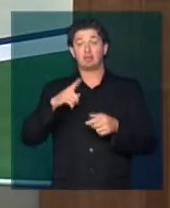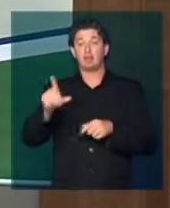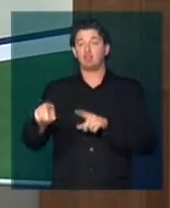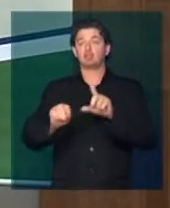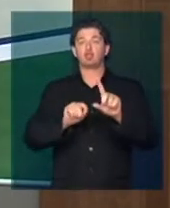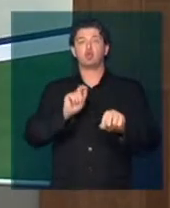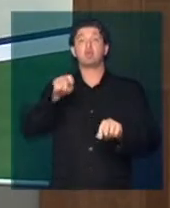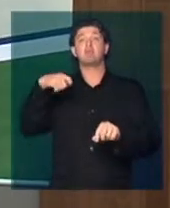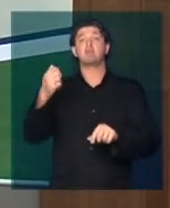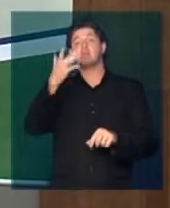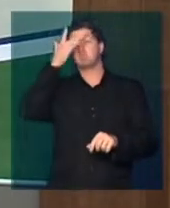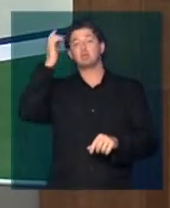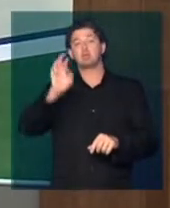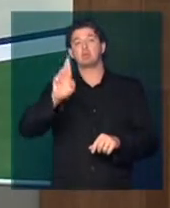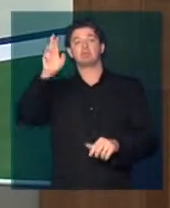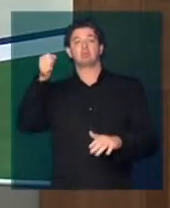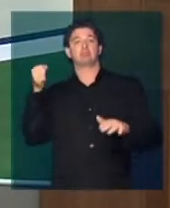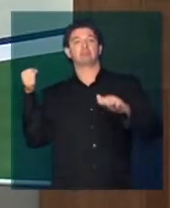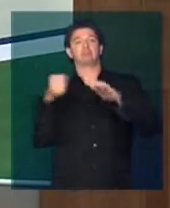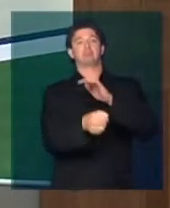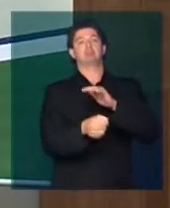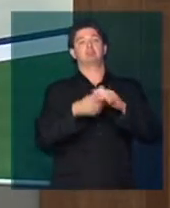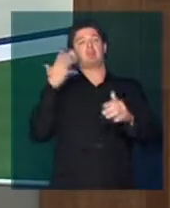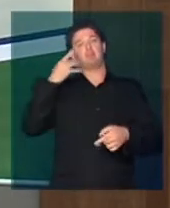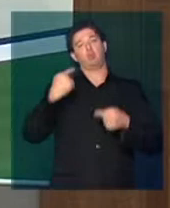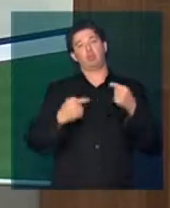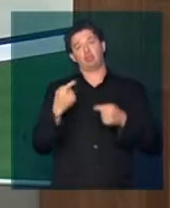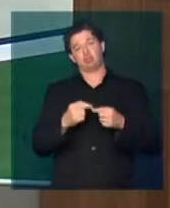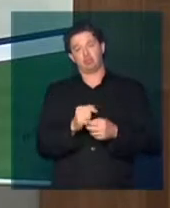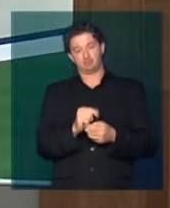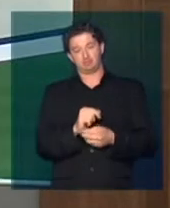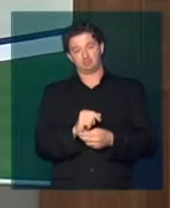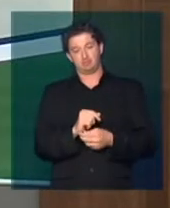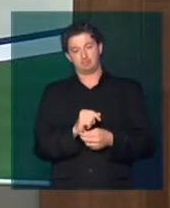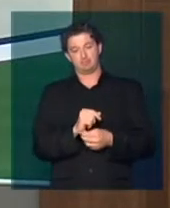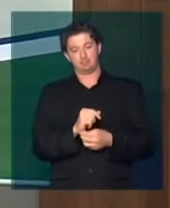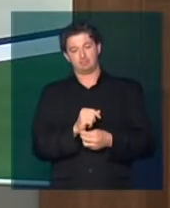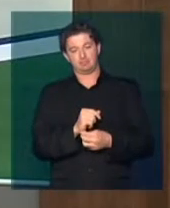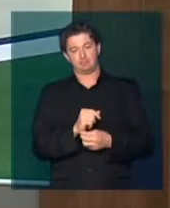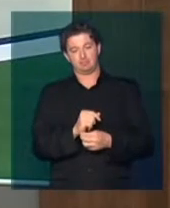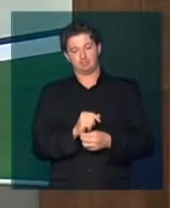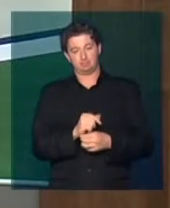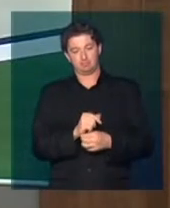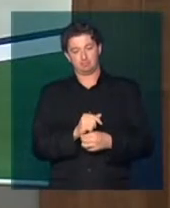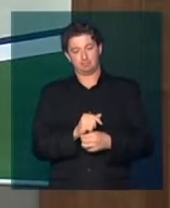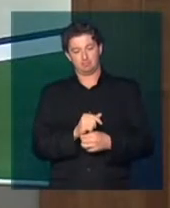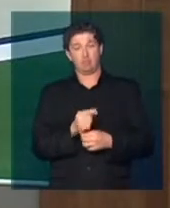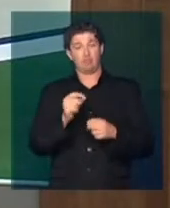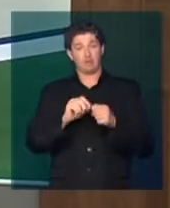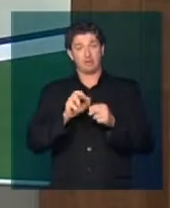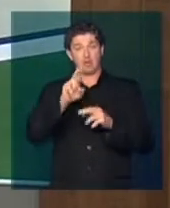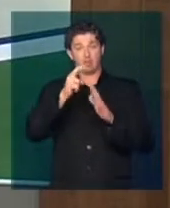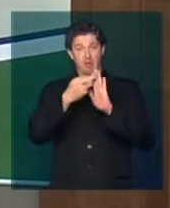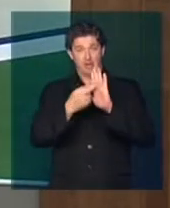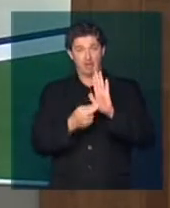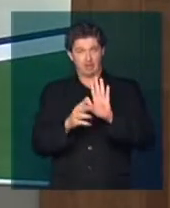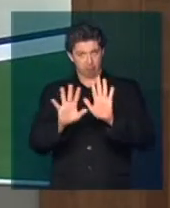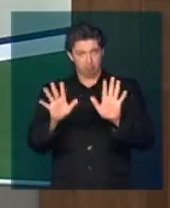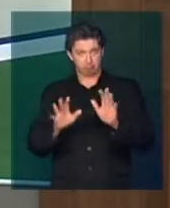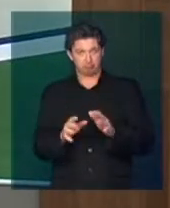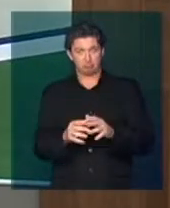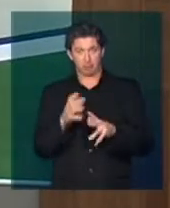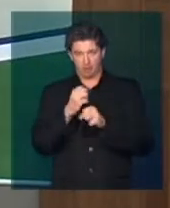escolhendo os representantes políticos do Brasil. Podemos fazer aqui uma regra de três direta,